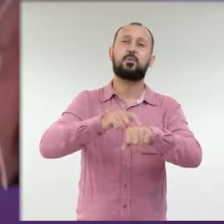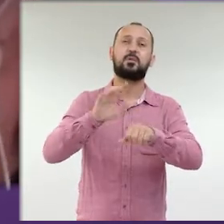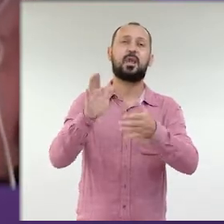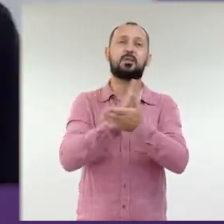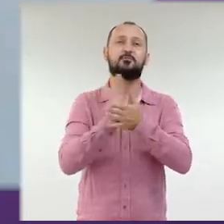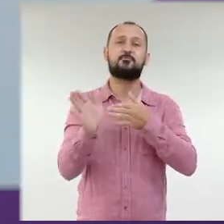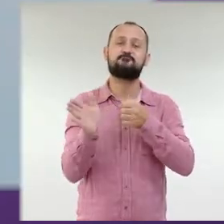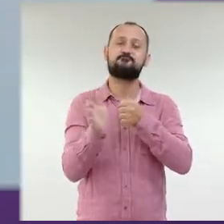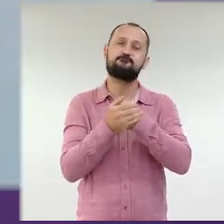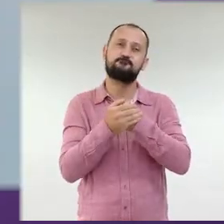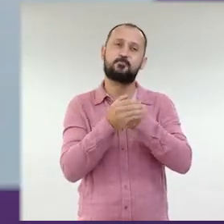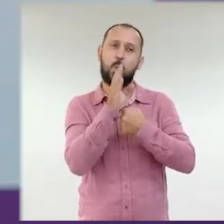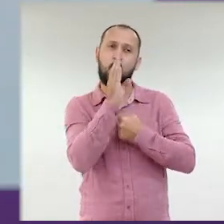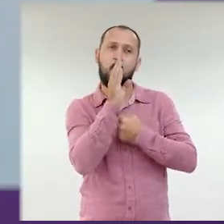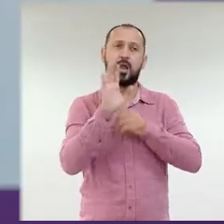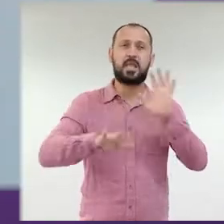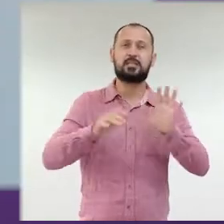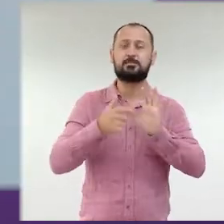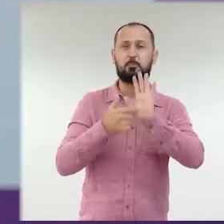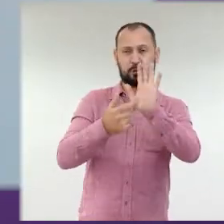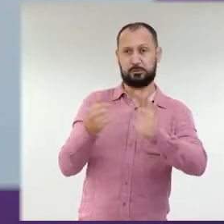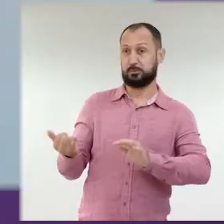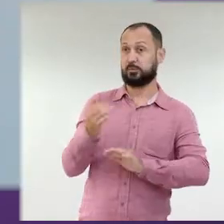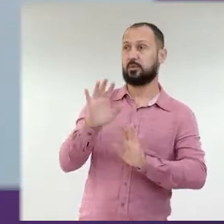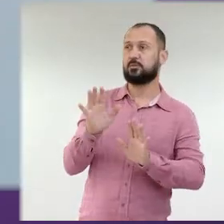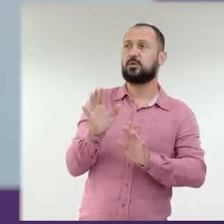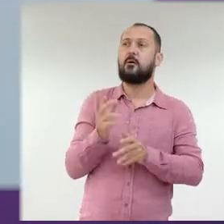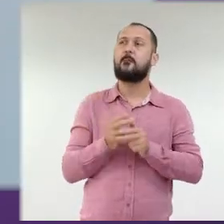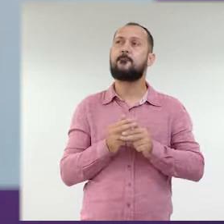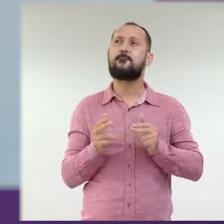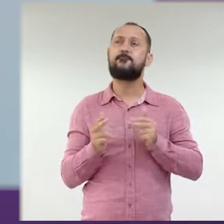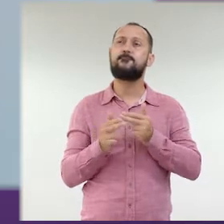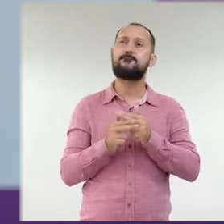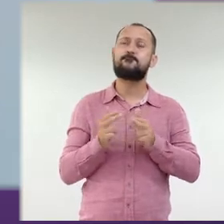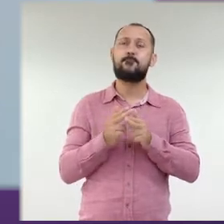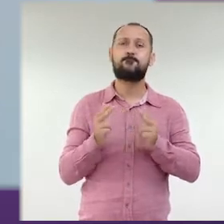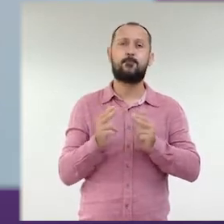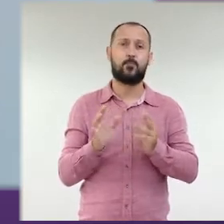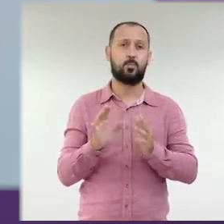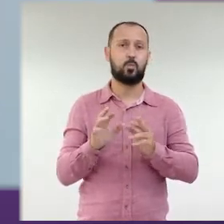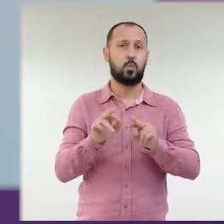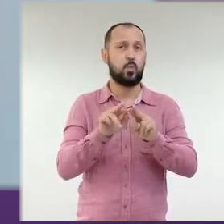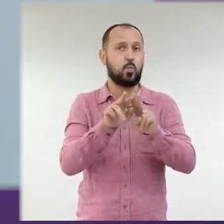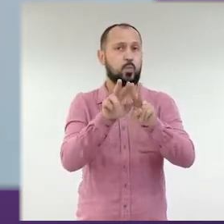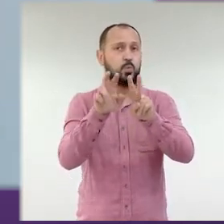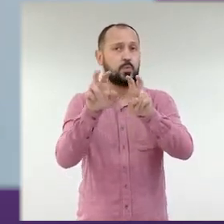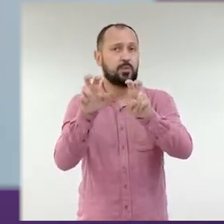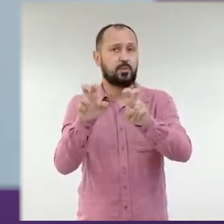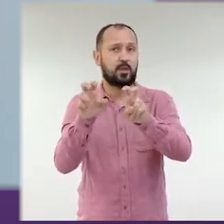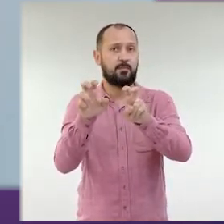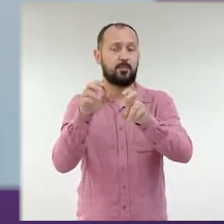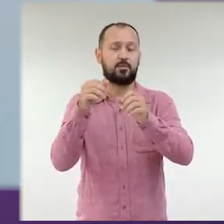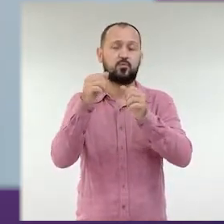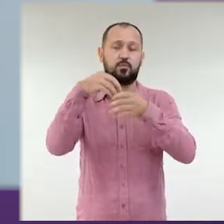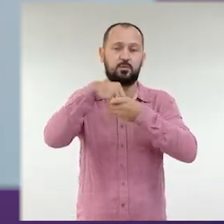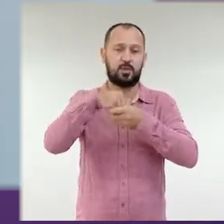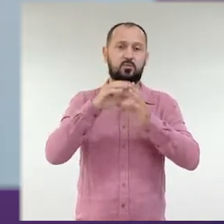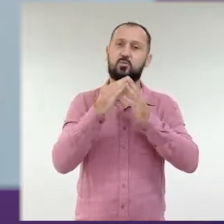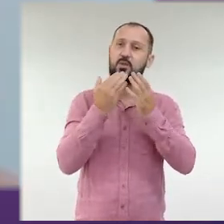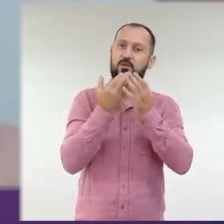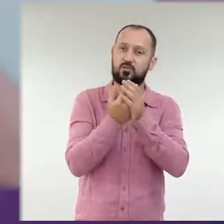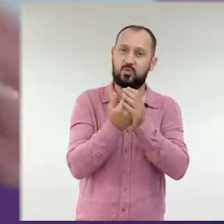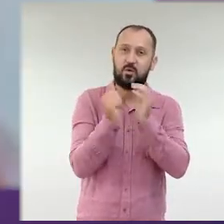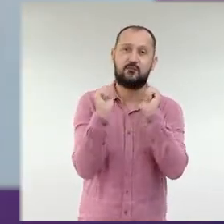eram veladas, ou que não eram dadas tanta importância. Então, os temas que rodeiam a escola,